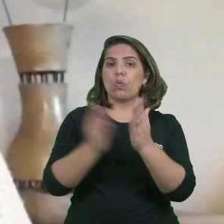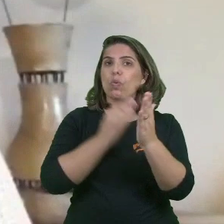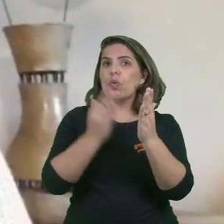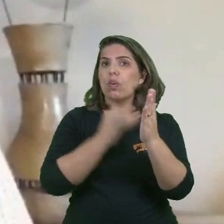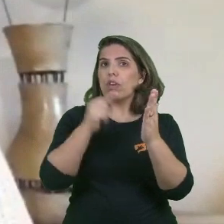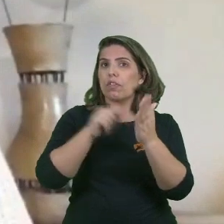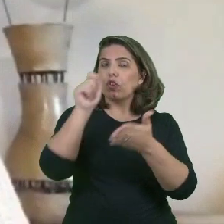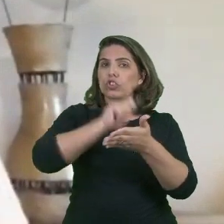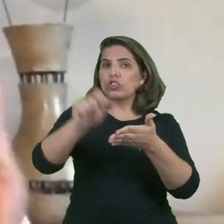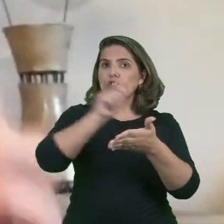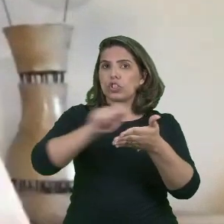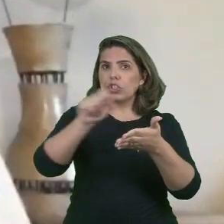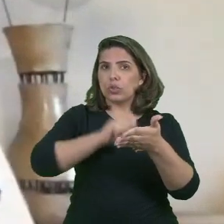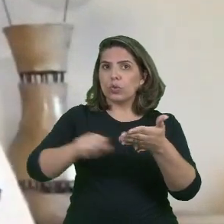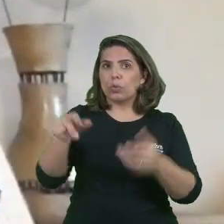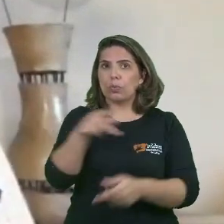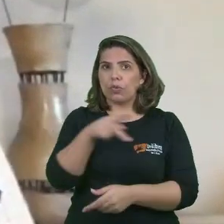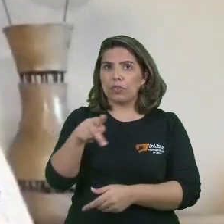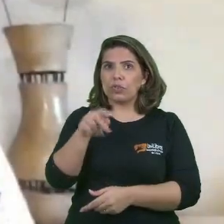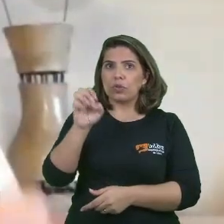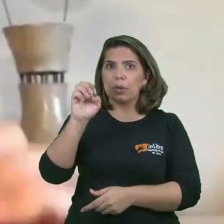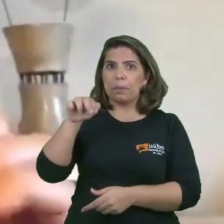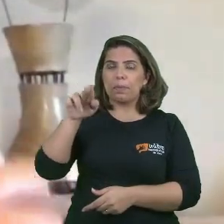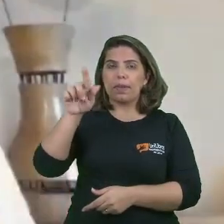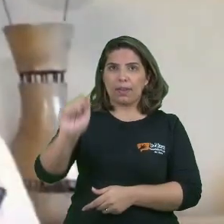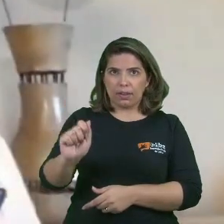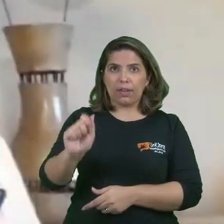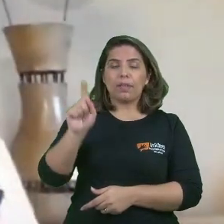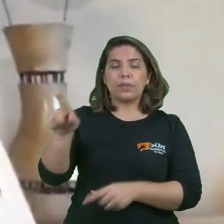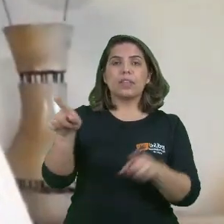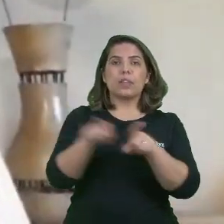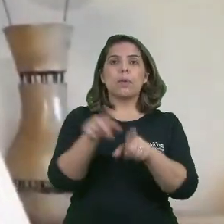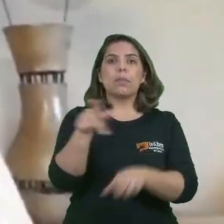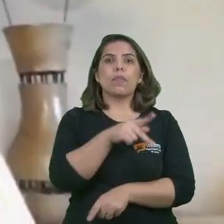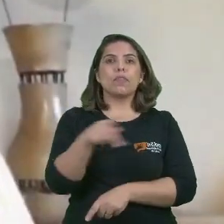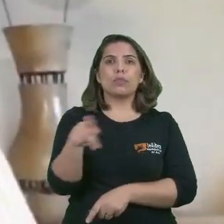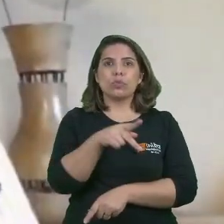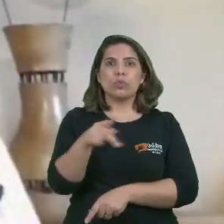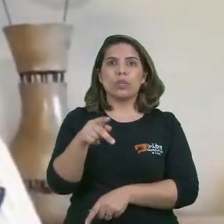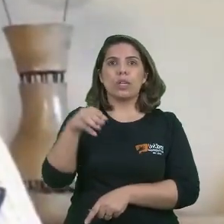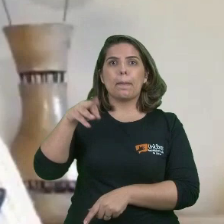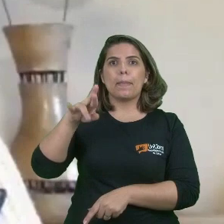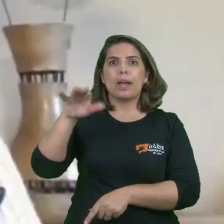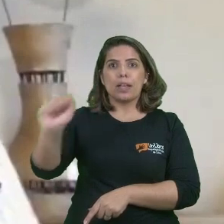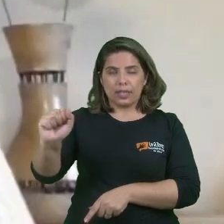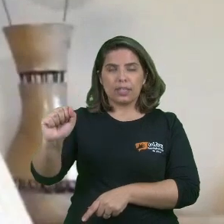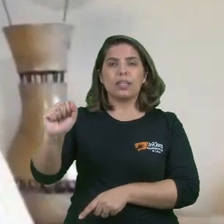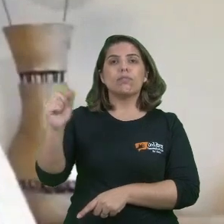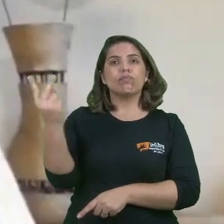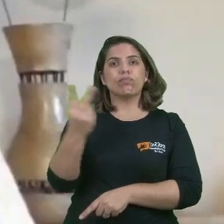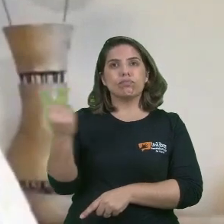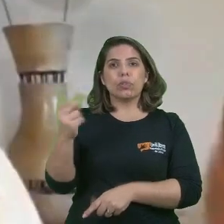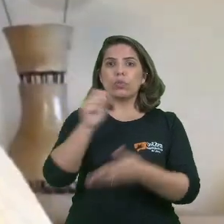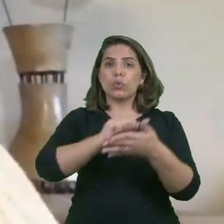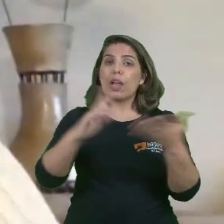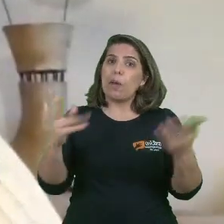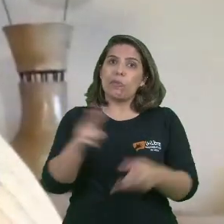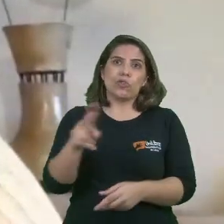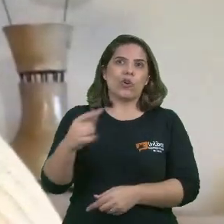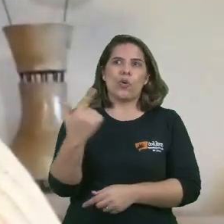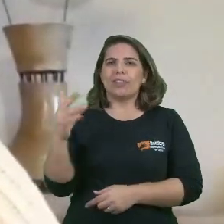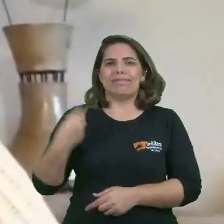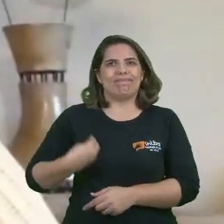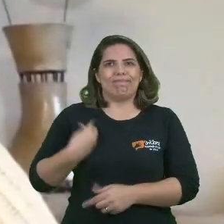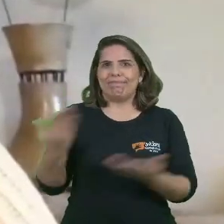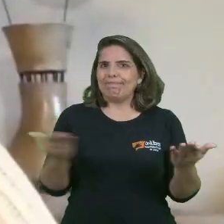livro foi escrito pela professora Mengão o e pela professora Marli inde que não está conosco